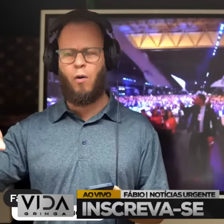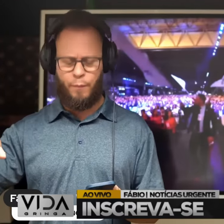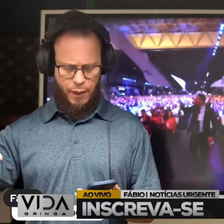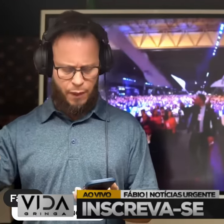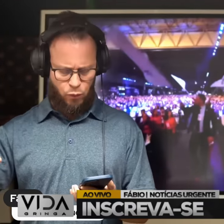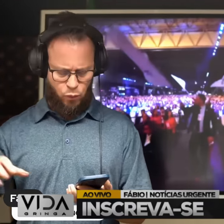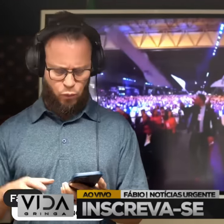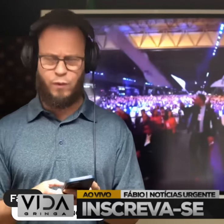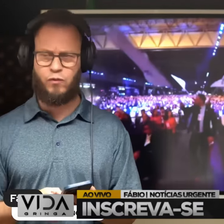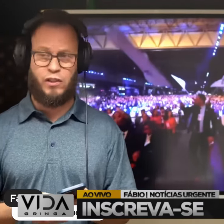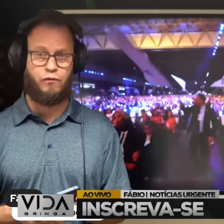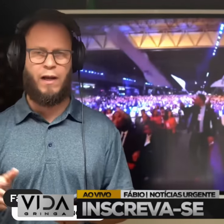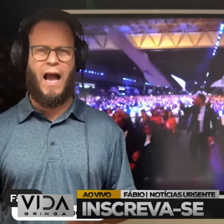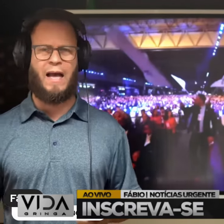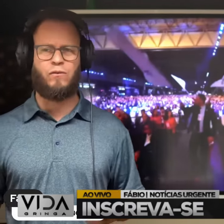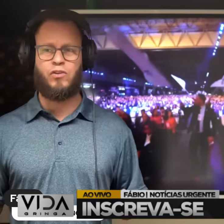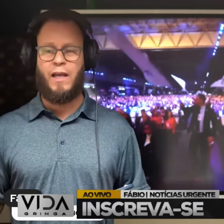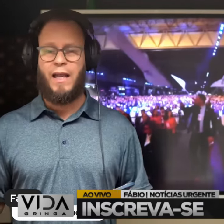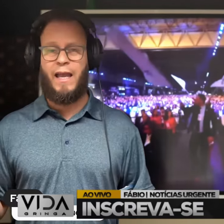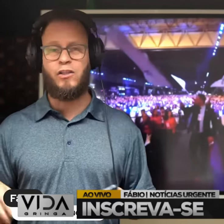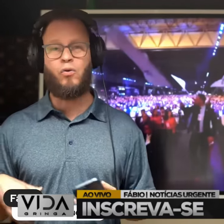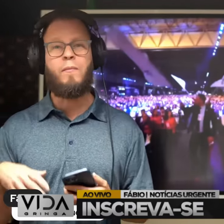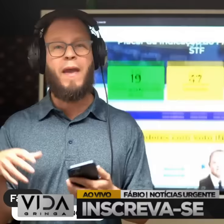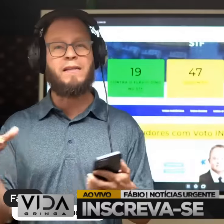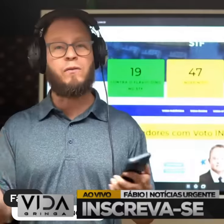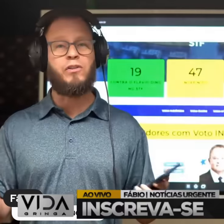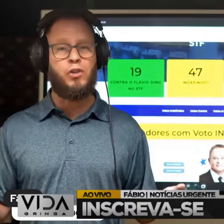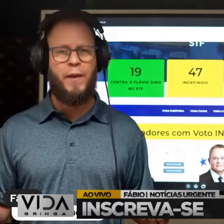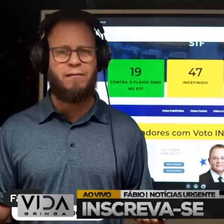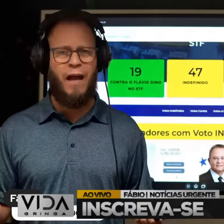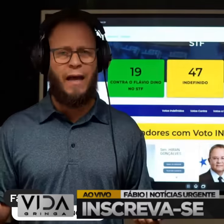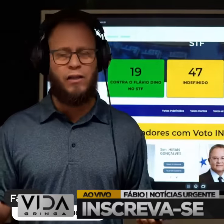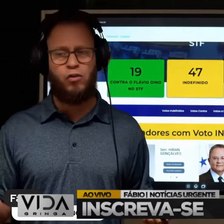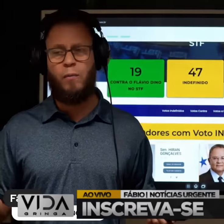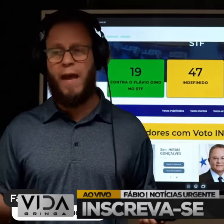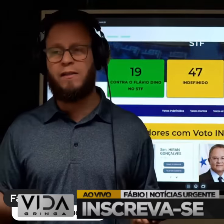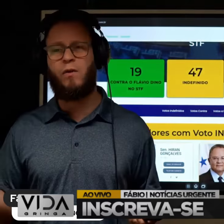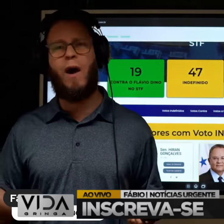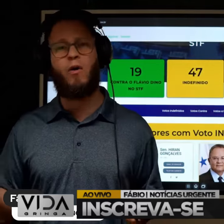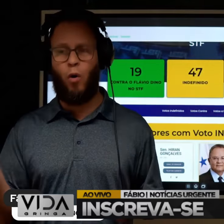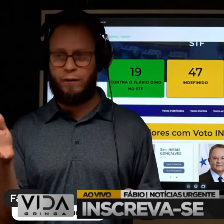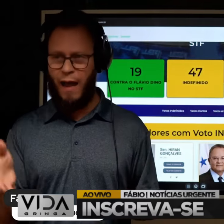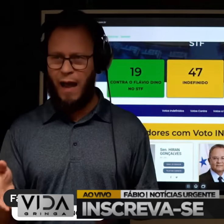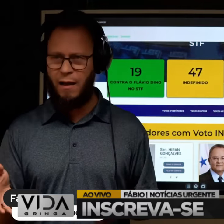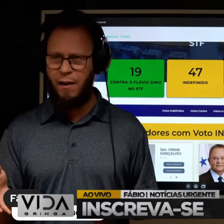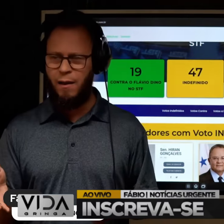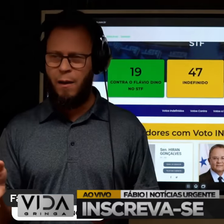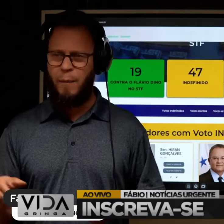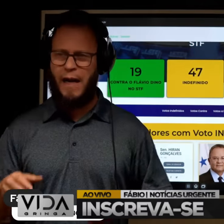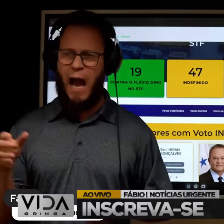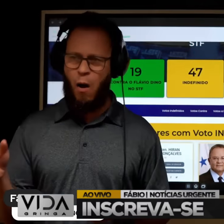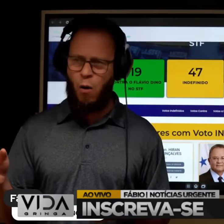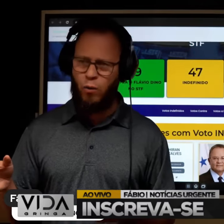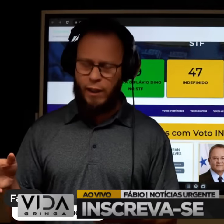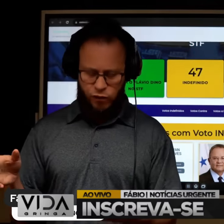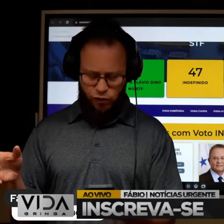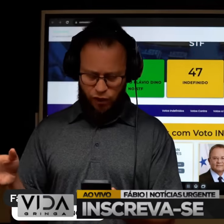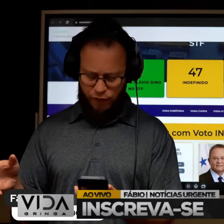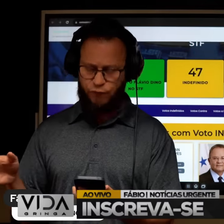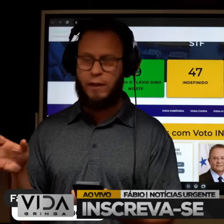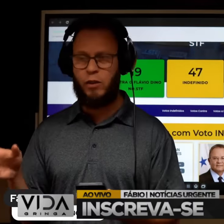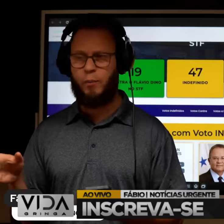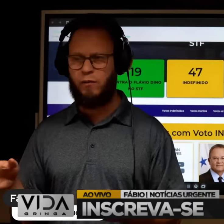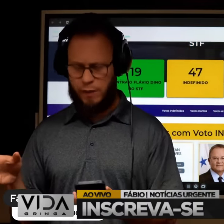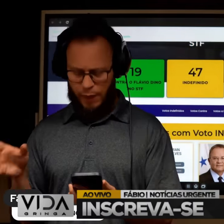da OAB, os advogados, eles começam a despertar, eles começam a acordar para algo que a gente